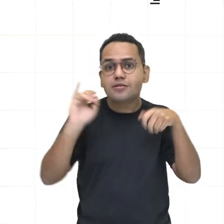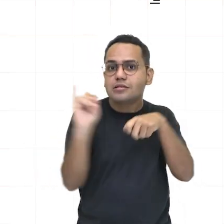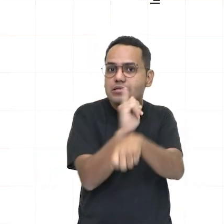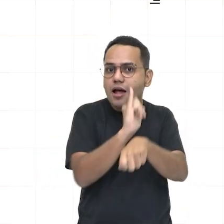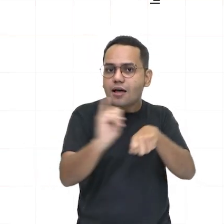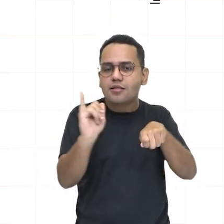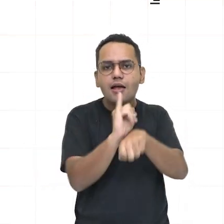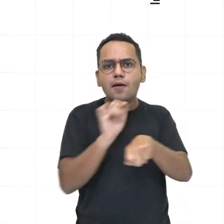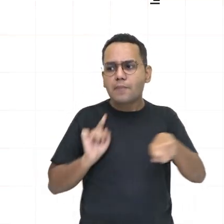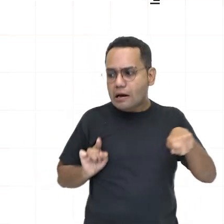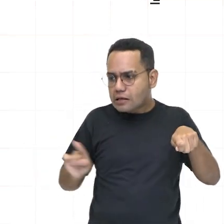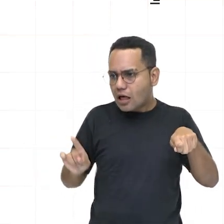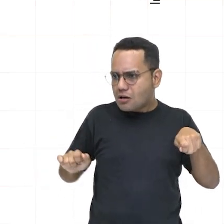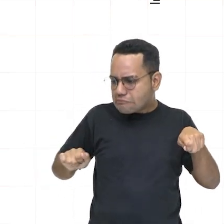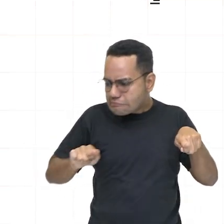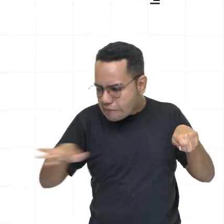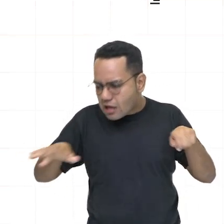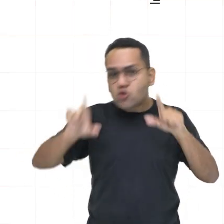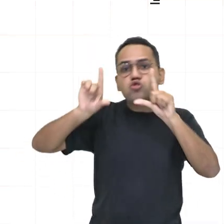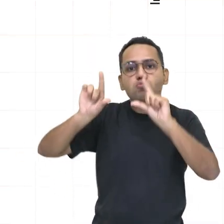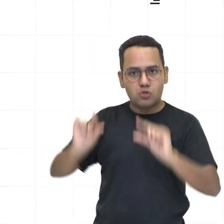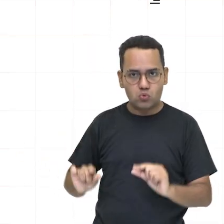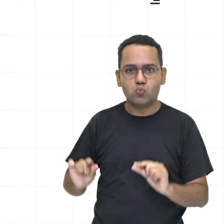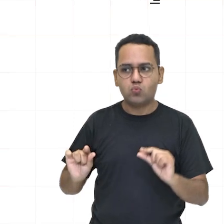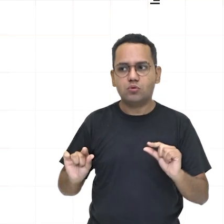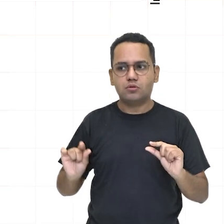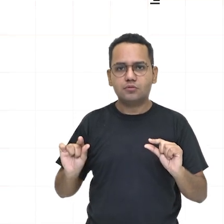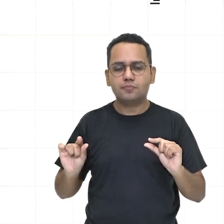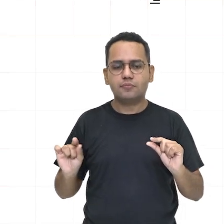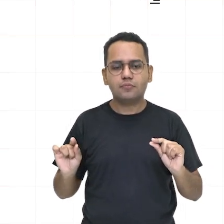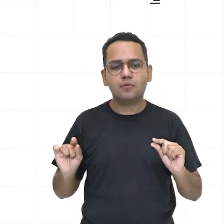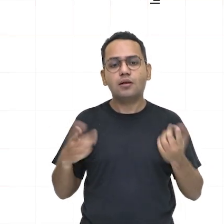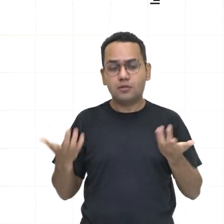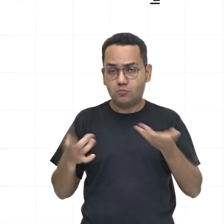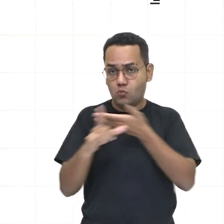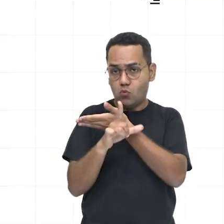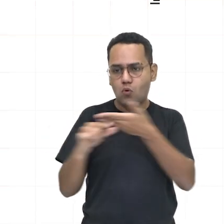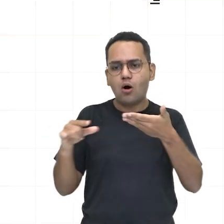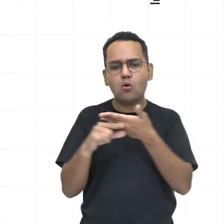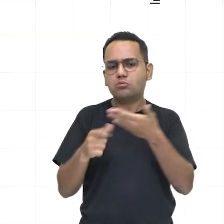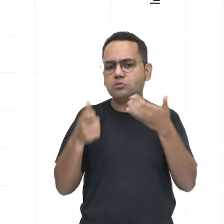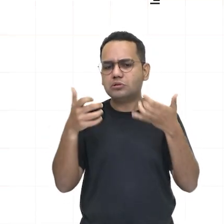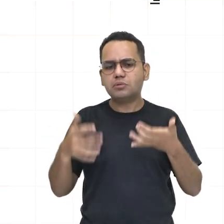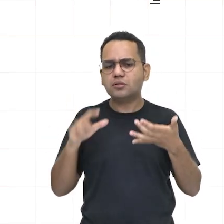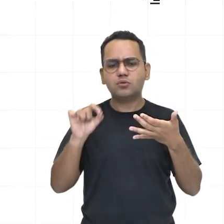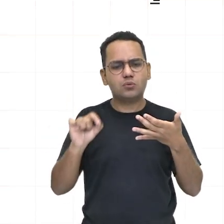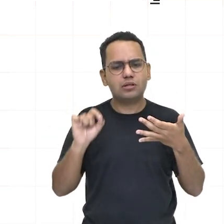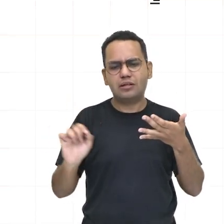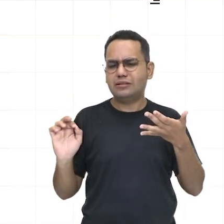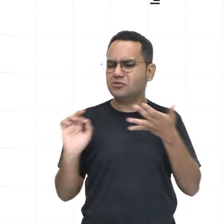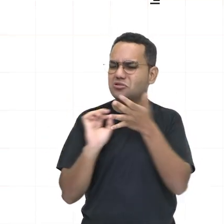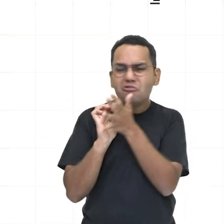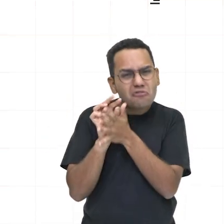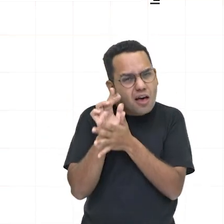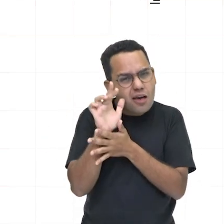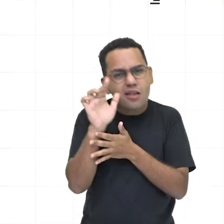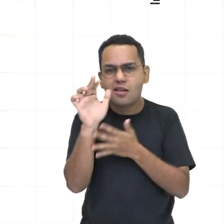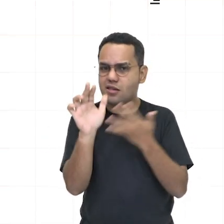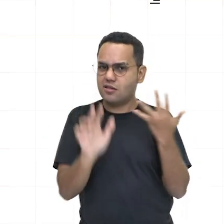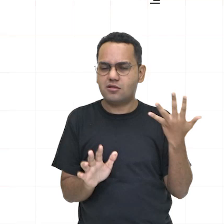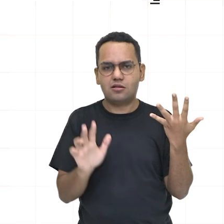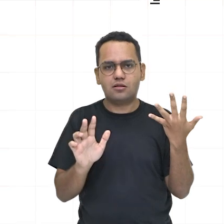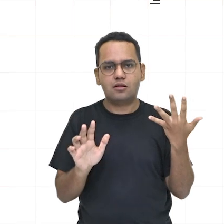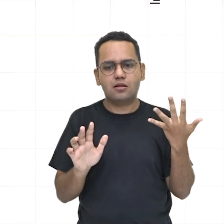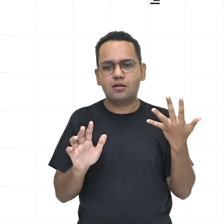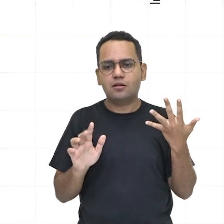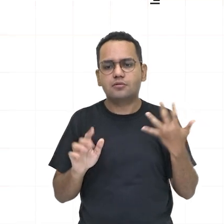conter esse avanço do socialismo, né? E aqui o nosso autor fala ilimitados esforços, e assim, mesmo que não tenham